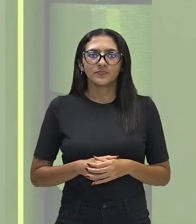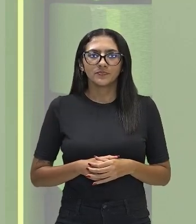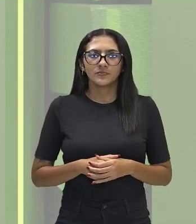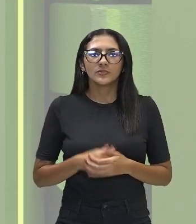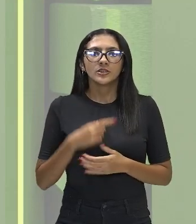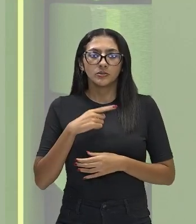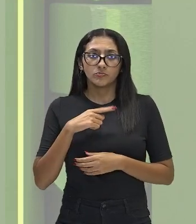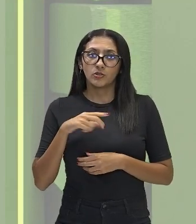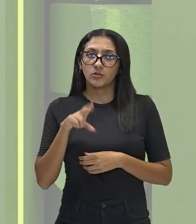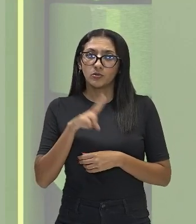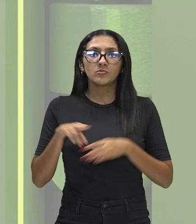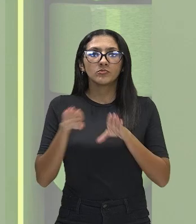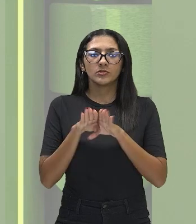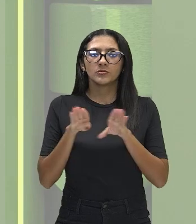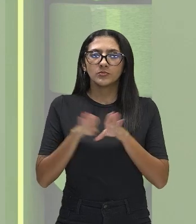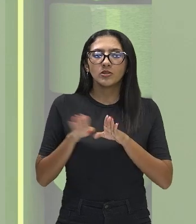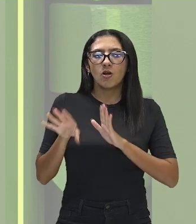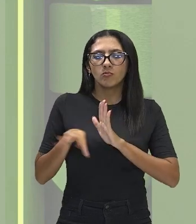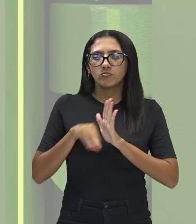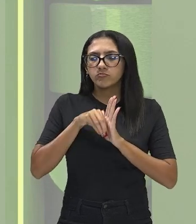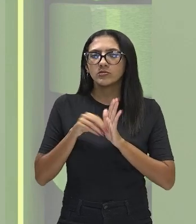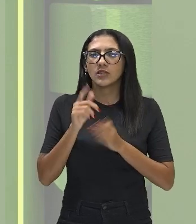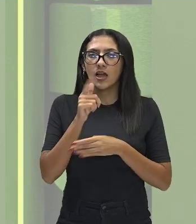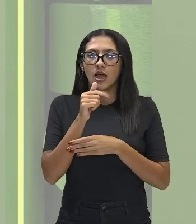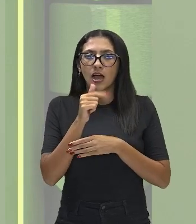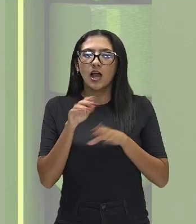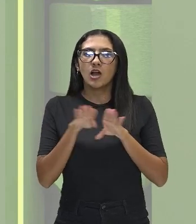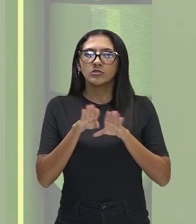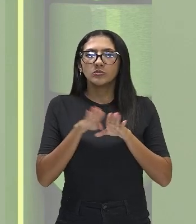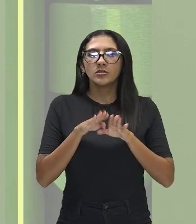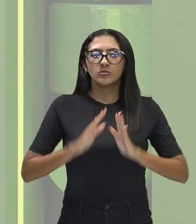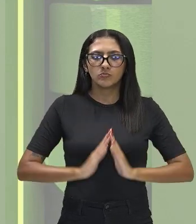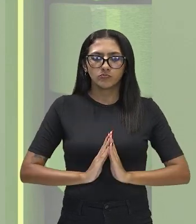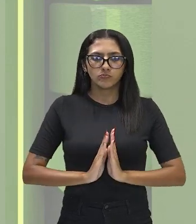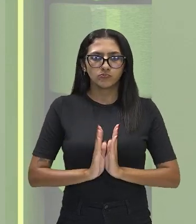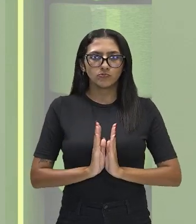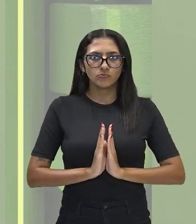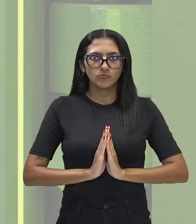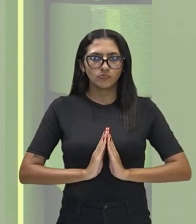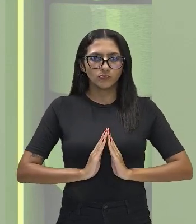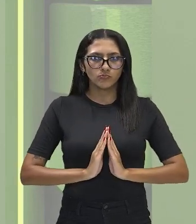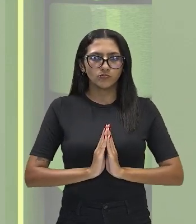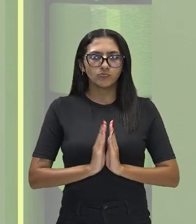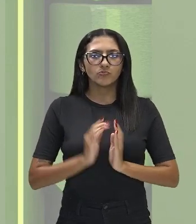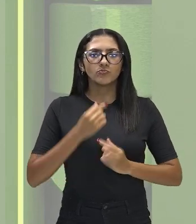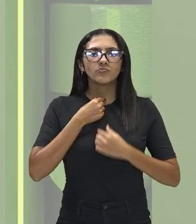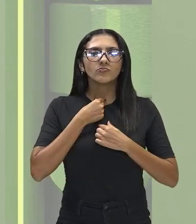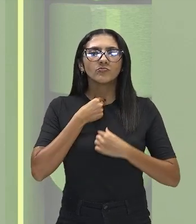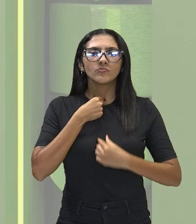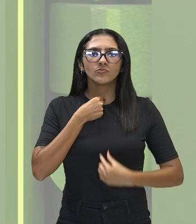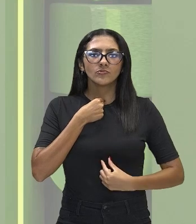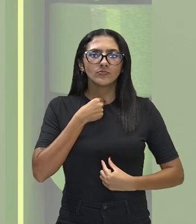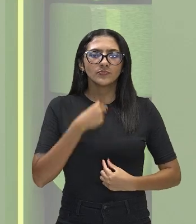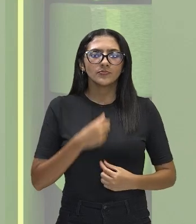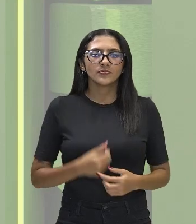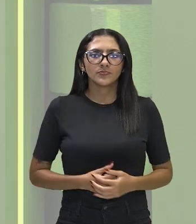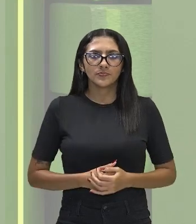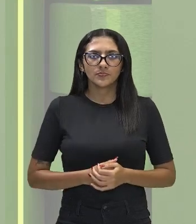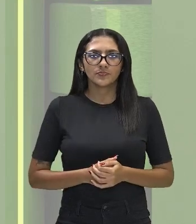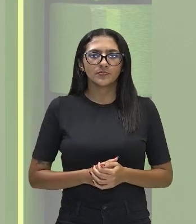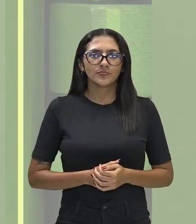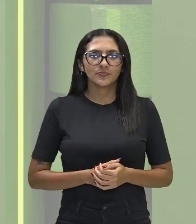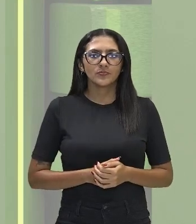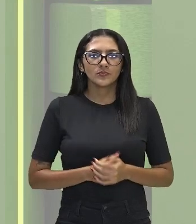na absorção da água, no movimento peristáltico, tá? Então, por isso